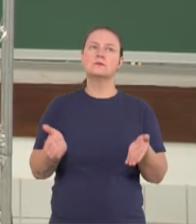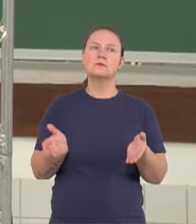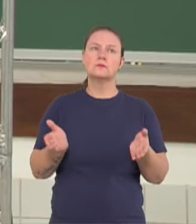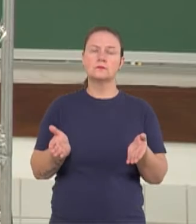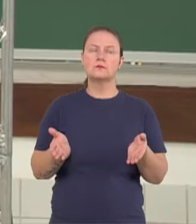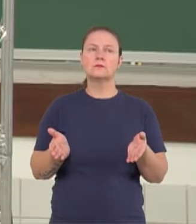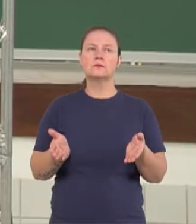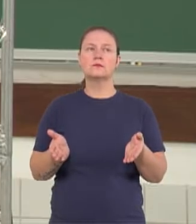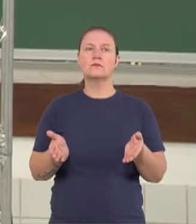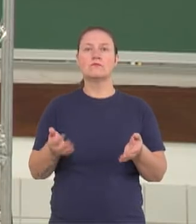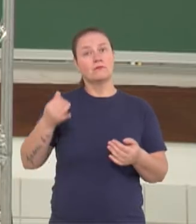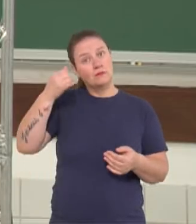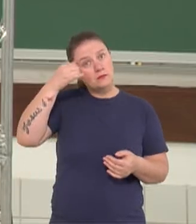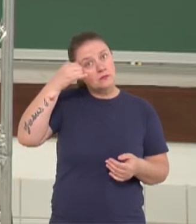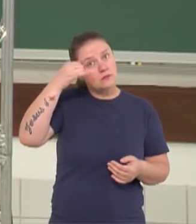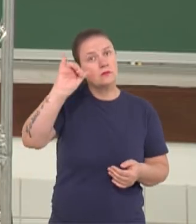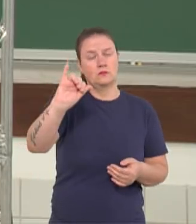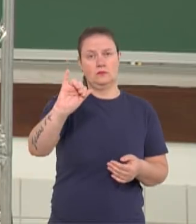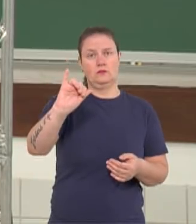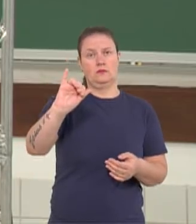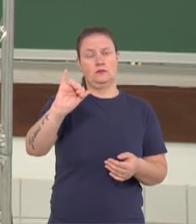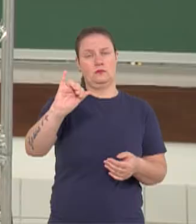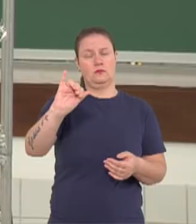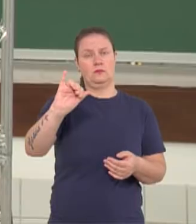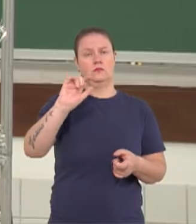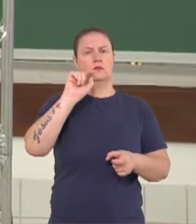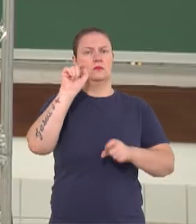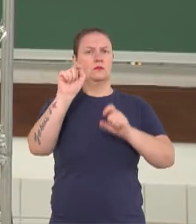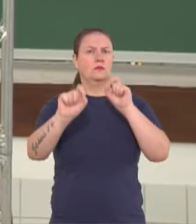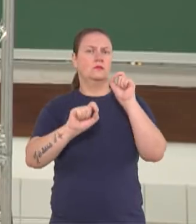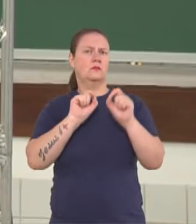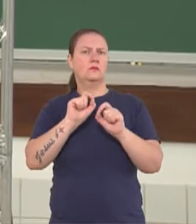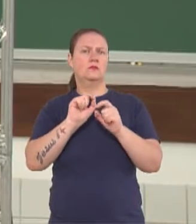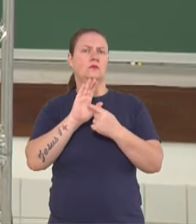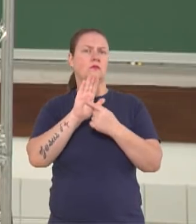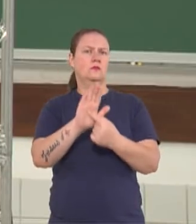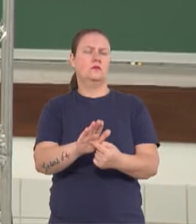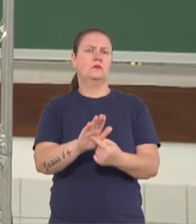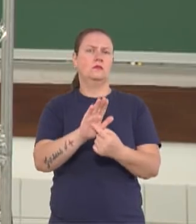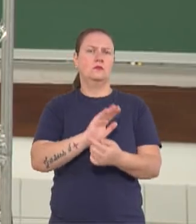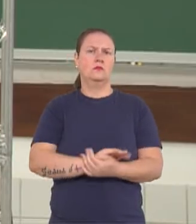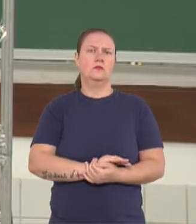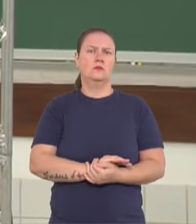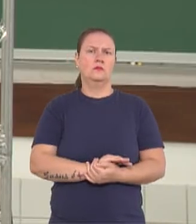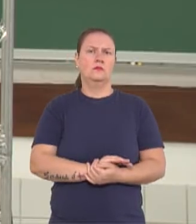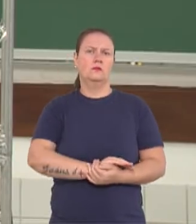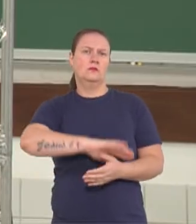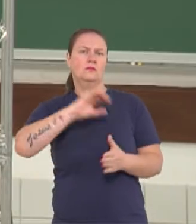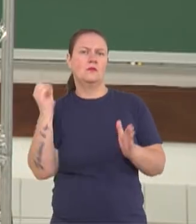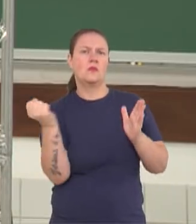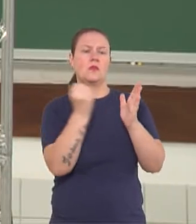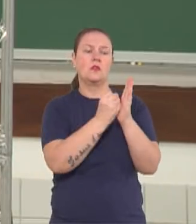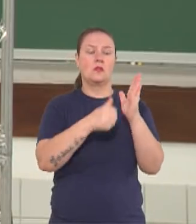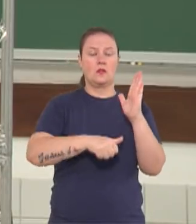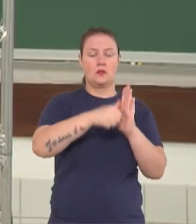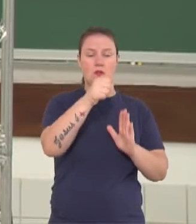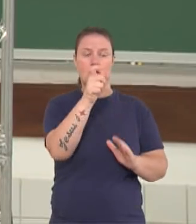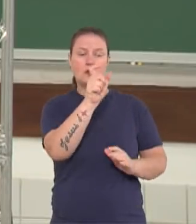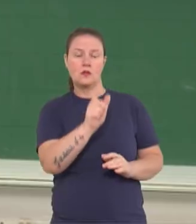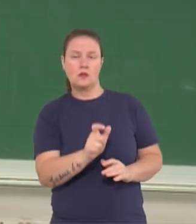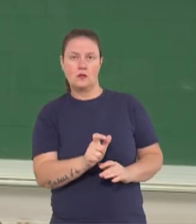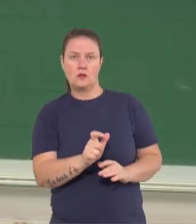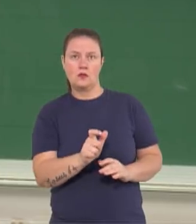pode, é bom evitar, né, que tenha essa marca de primeira pessoa nos